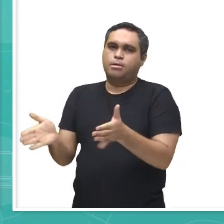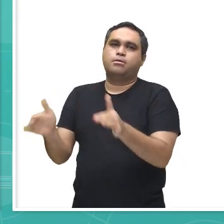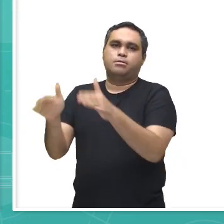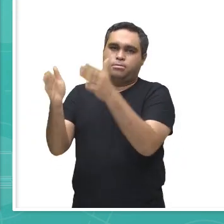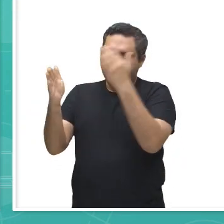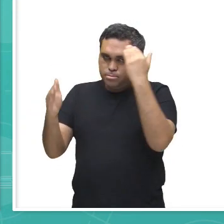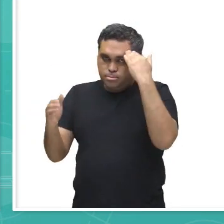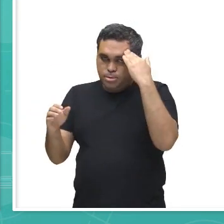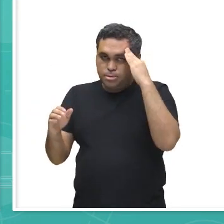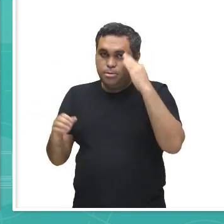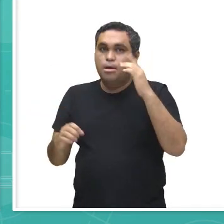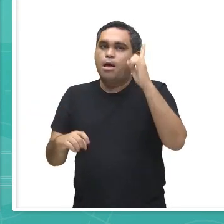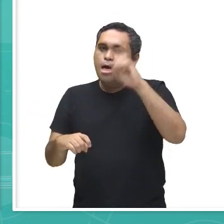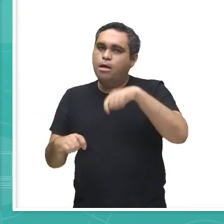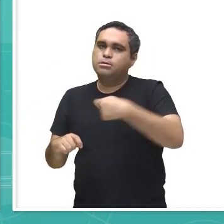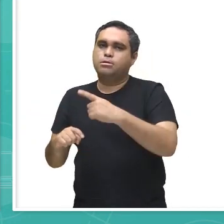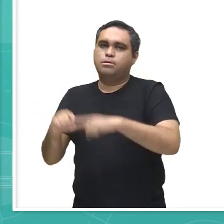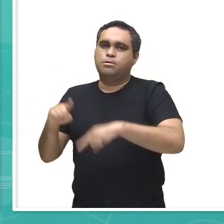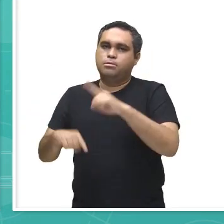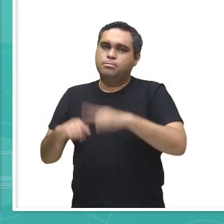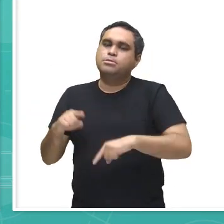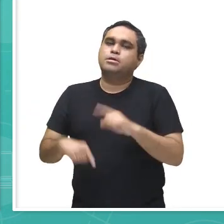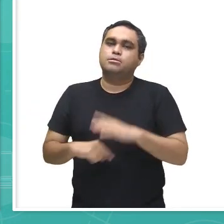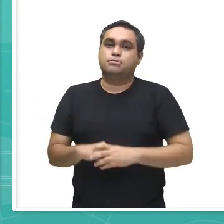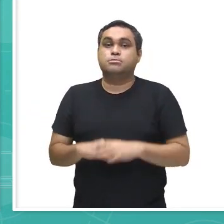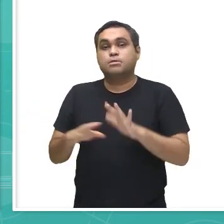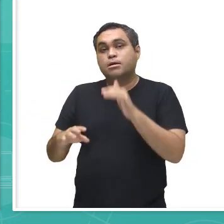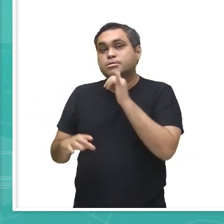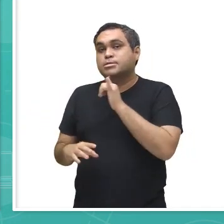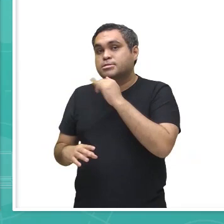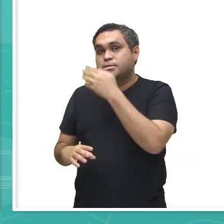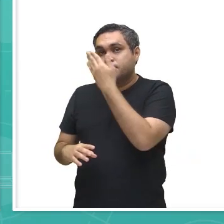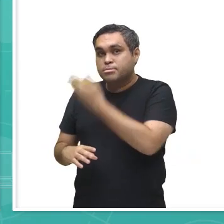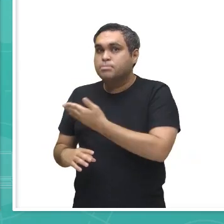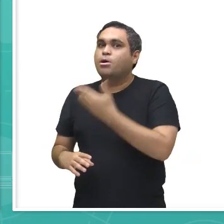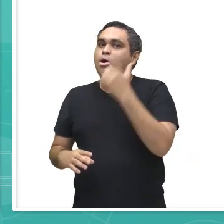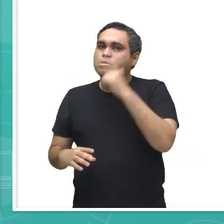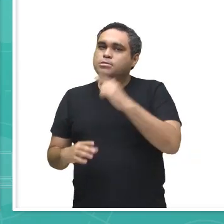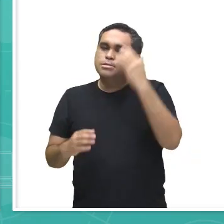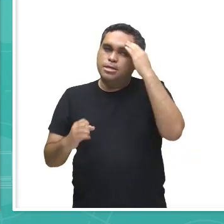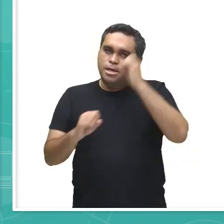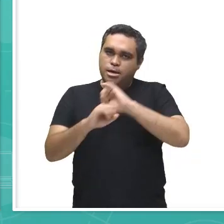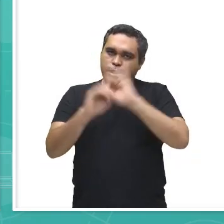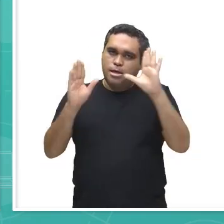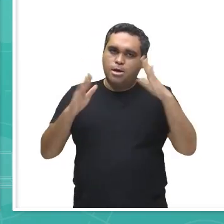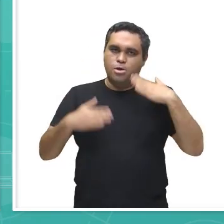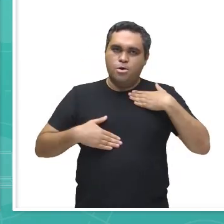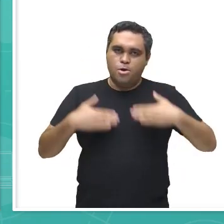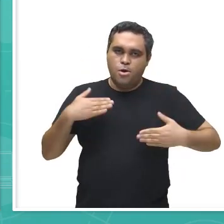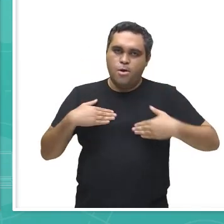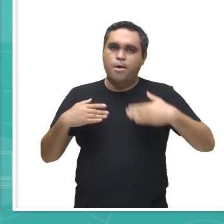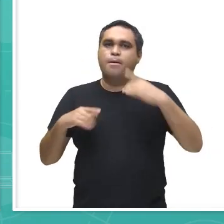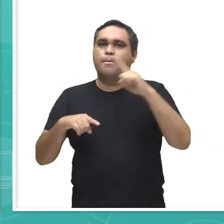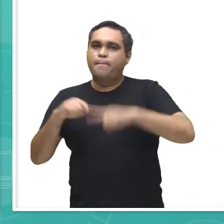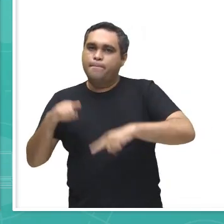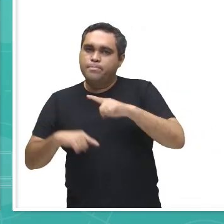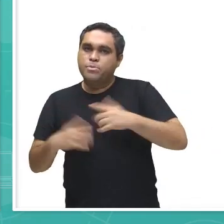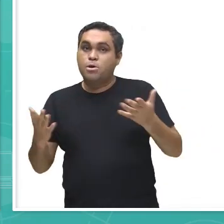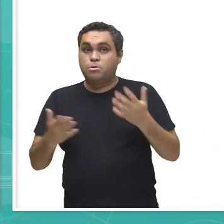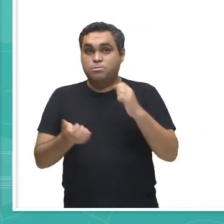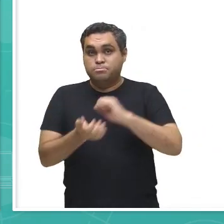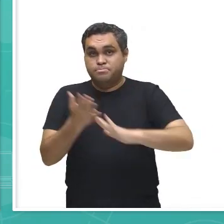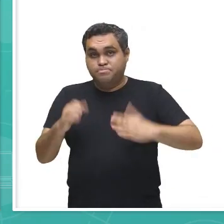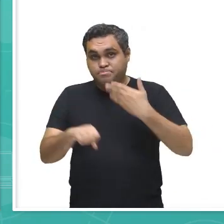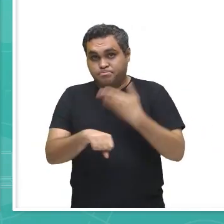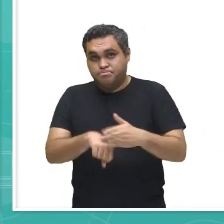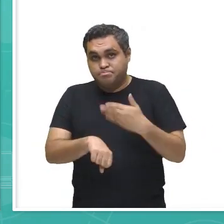os exemplos que diferenciam ali pra gente corpo e objeto. E agora a gente vai praticar, vamos para a nossa DLI.